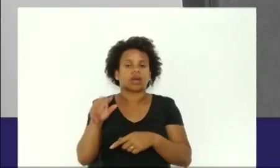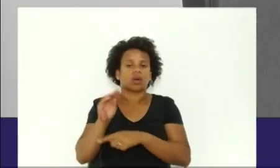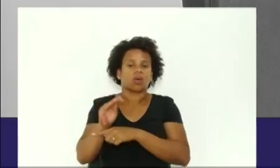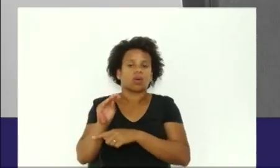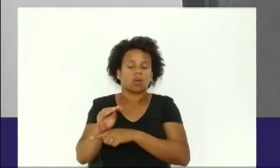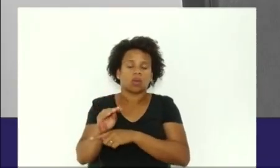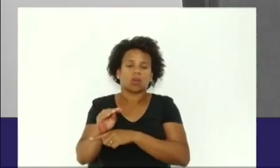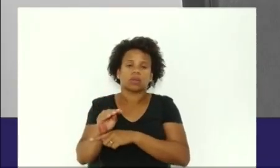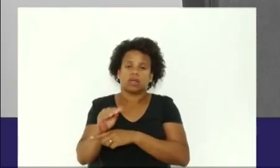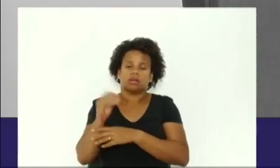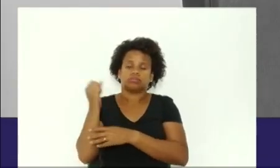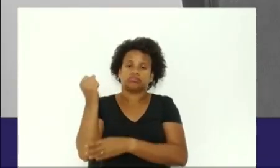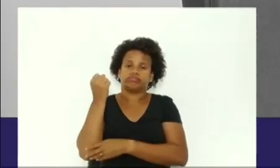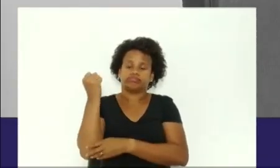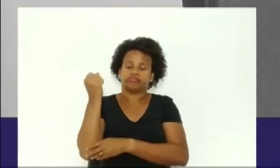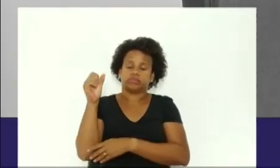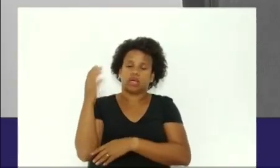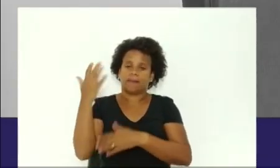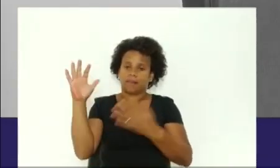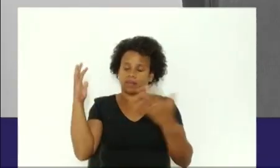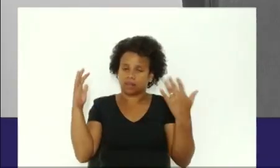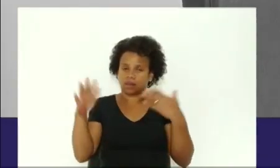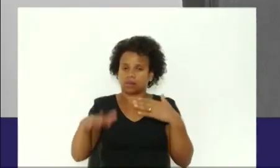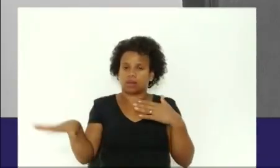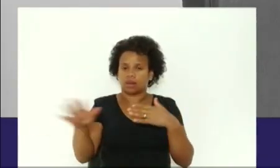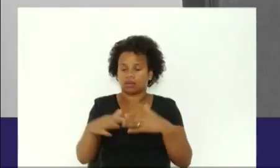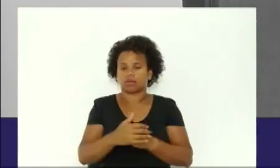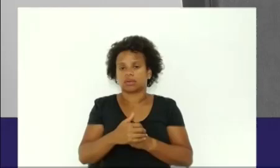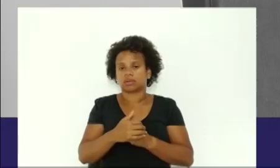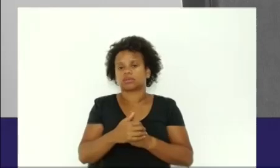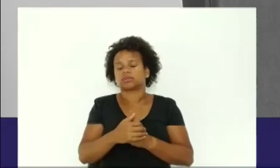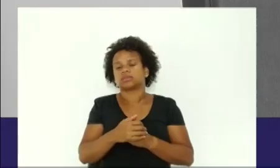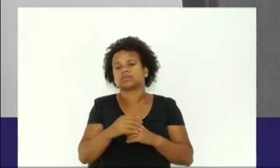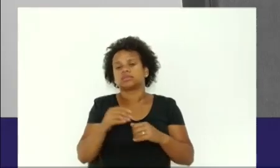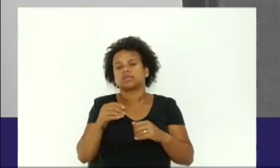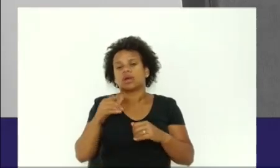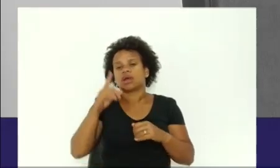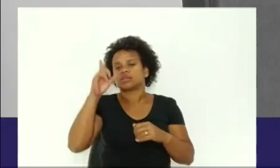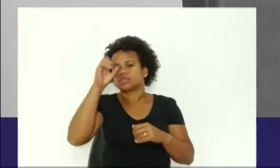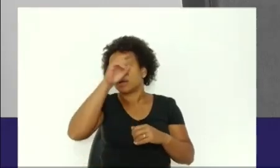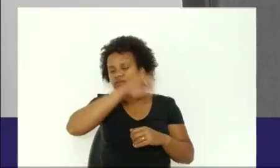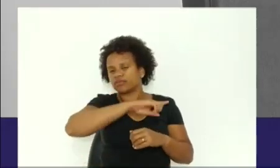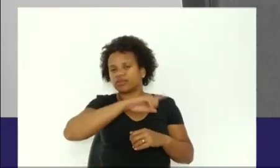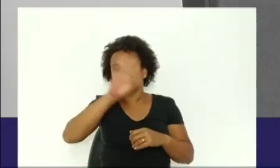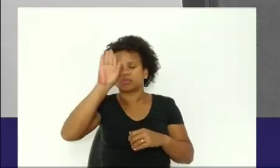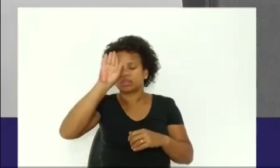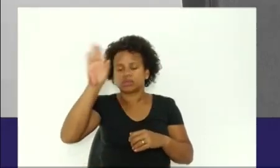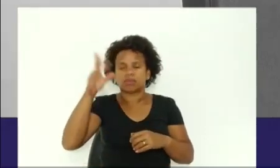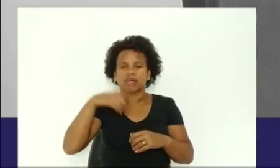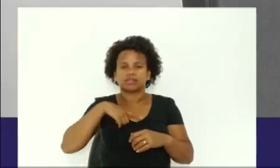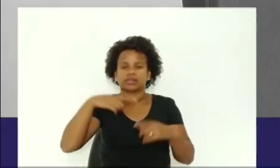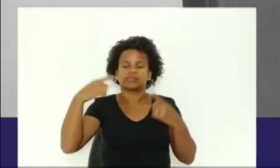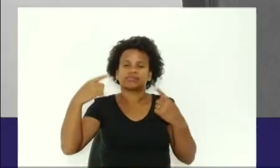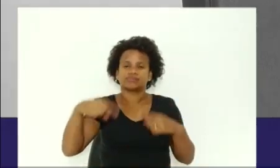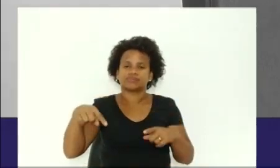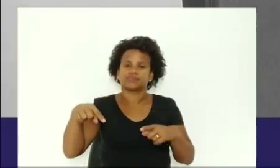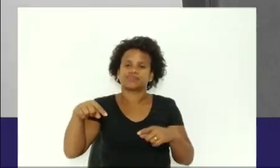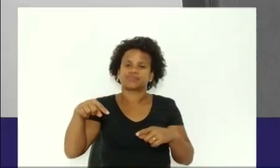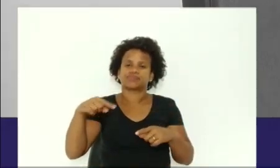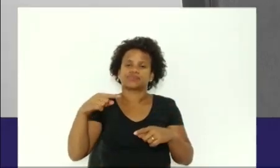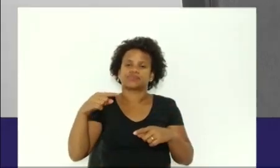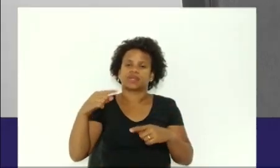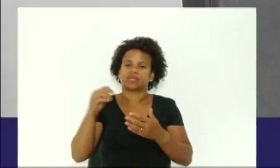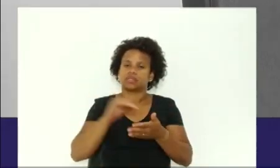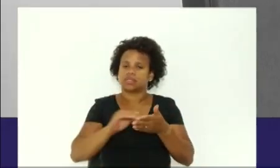área? Quais são os principais desafios enfrentados pela Secretaria Adjunta na gestão desses